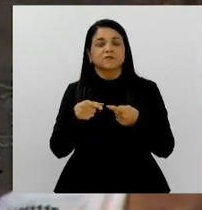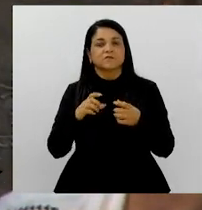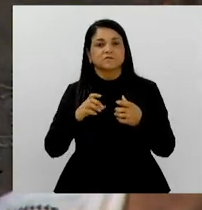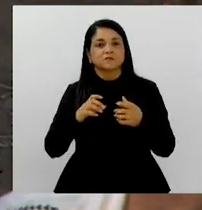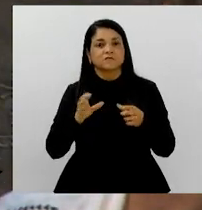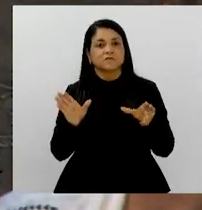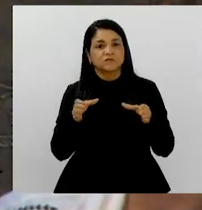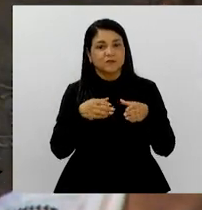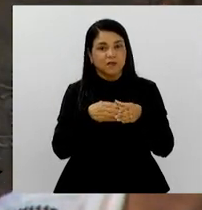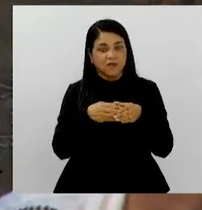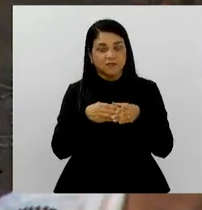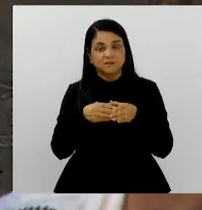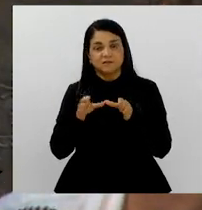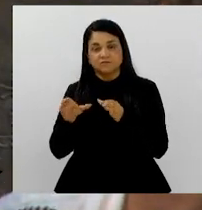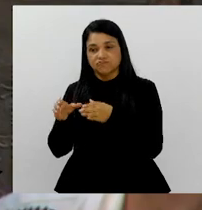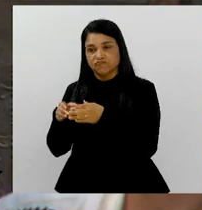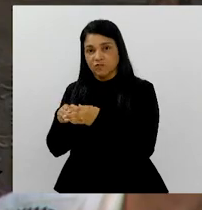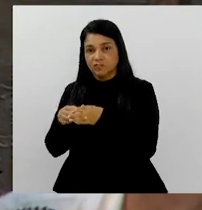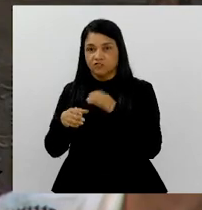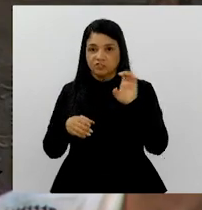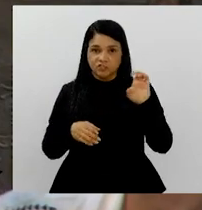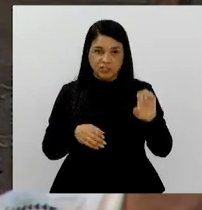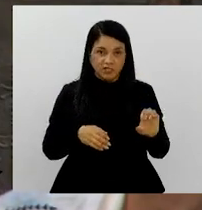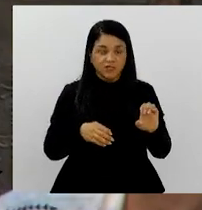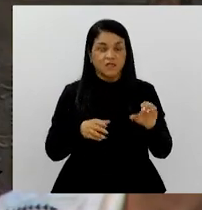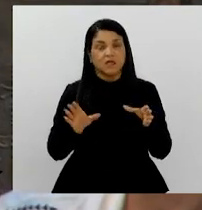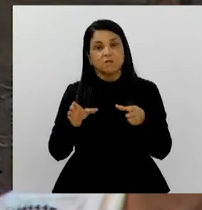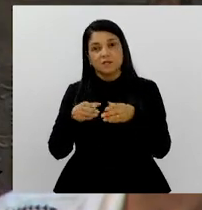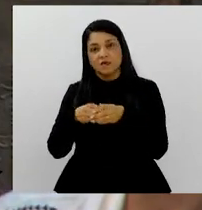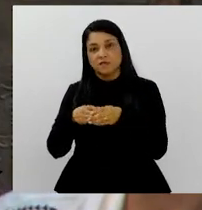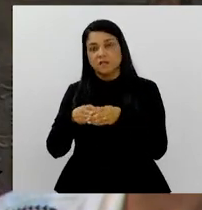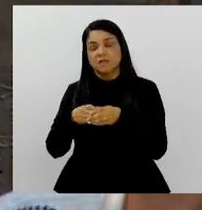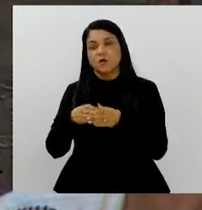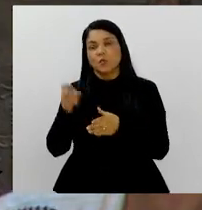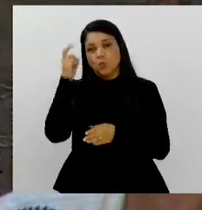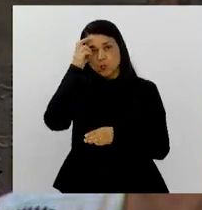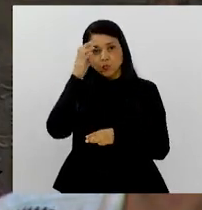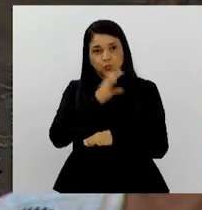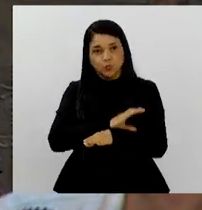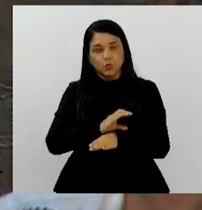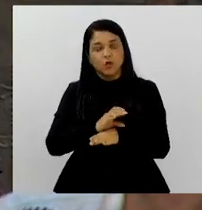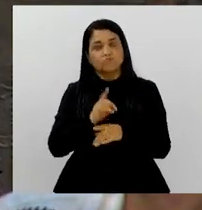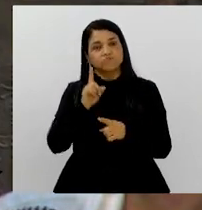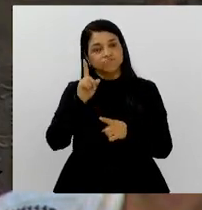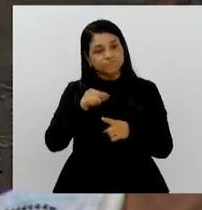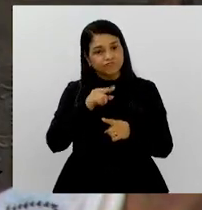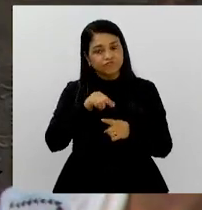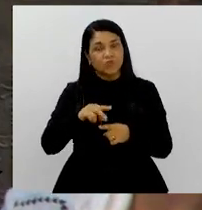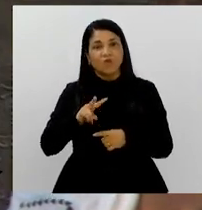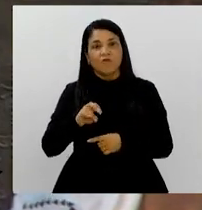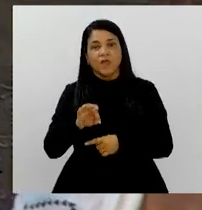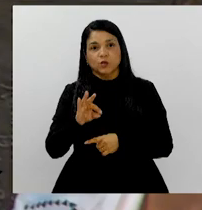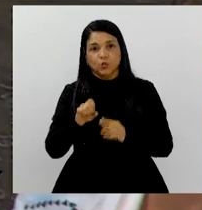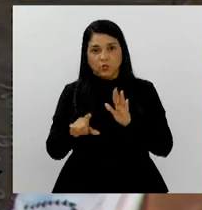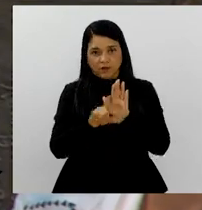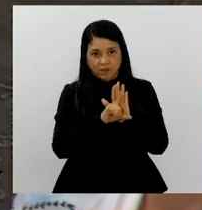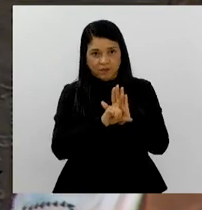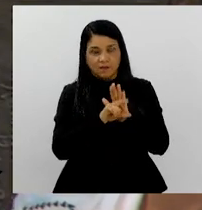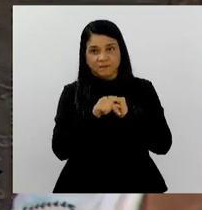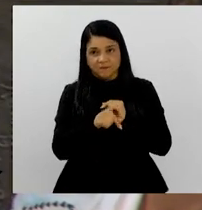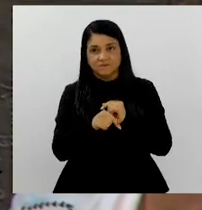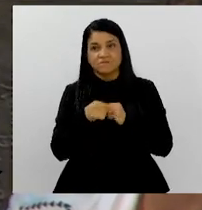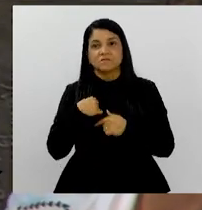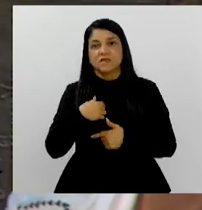das esquerdas e da cultura, derrubaram esse veto. Isso a gente tem que acreditar, porque tem gente que se esqueceu que isso